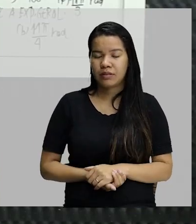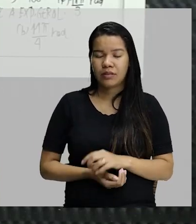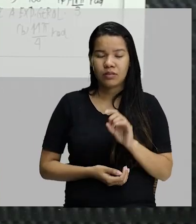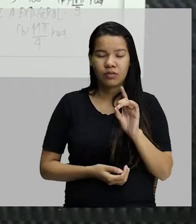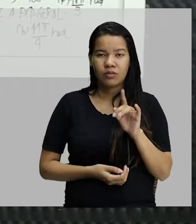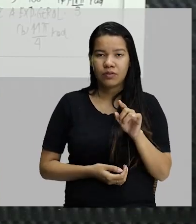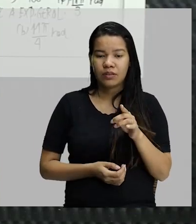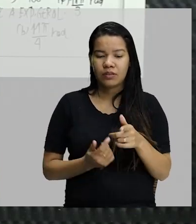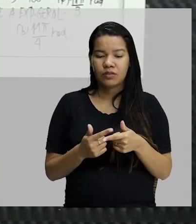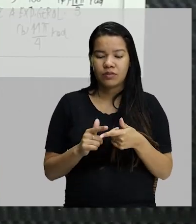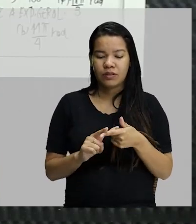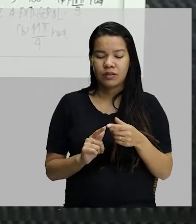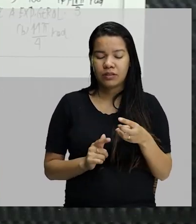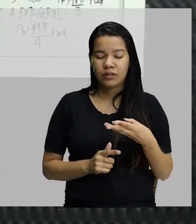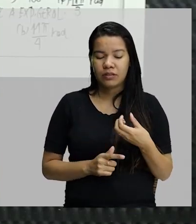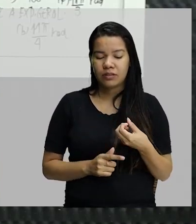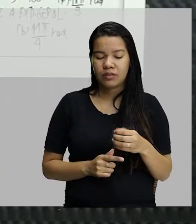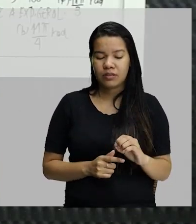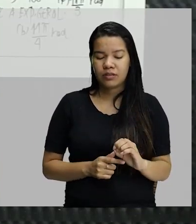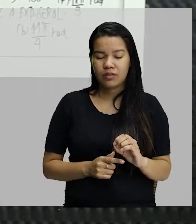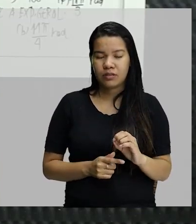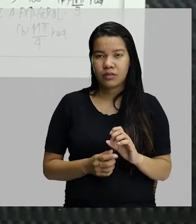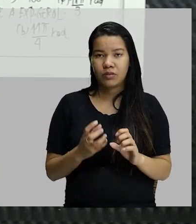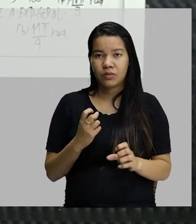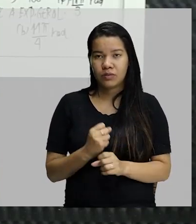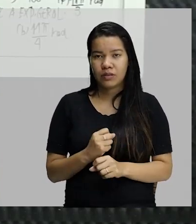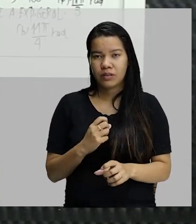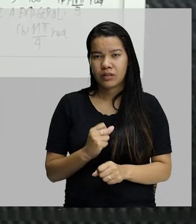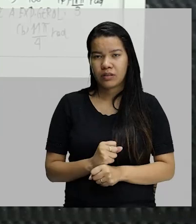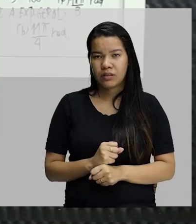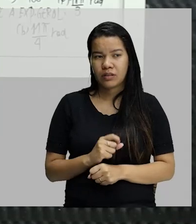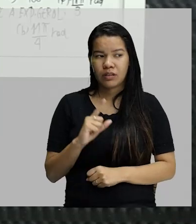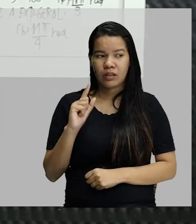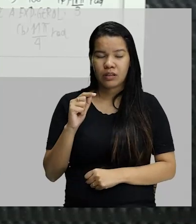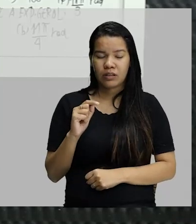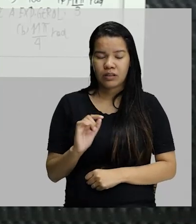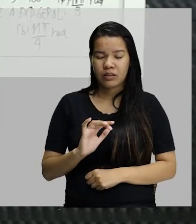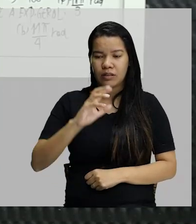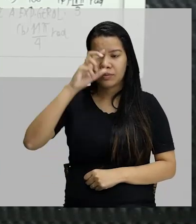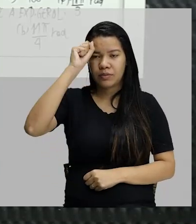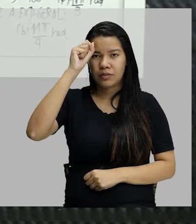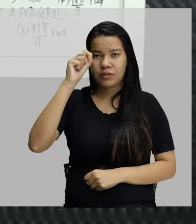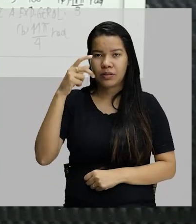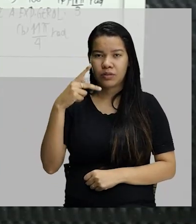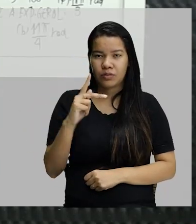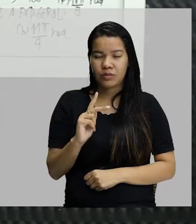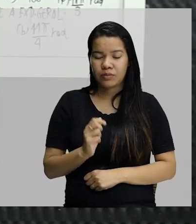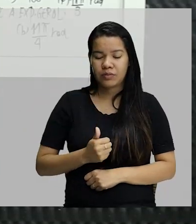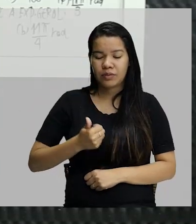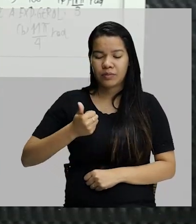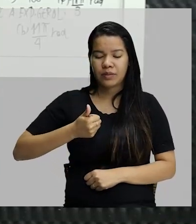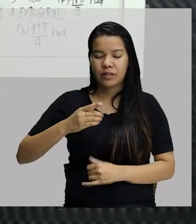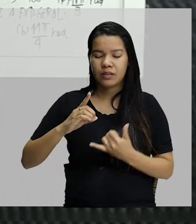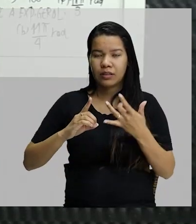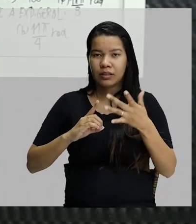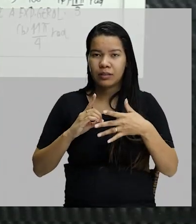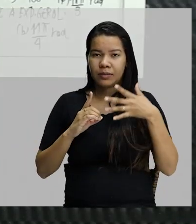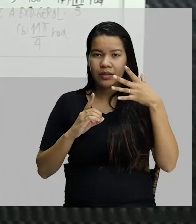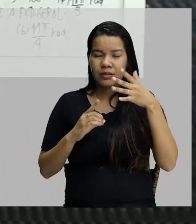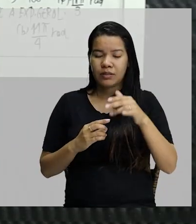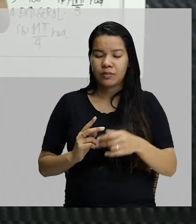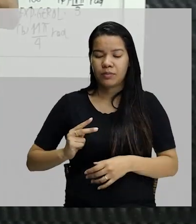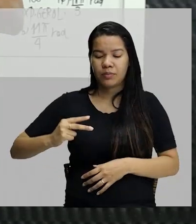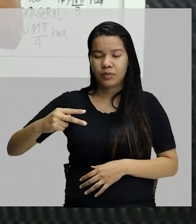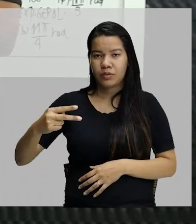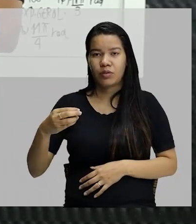Basta você dividir por 360, o resto é de imediato a sua primeira determinação